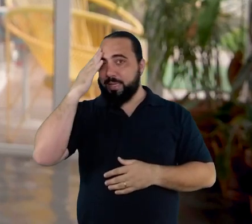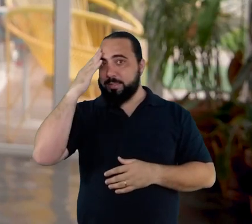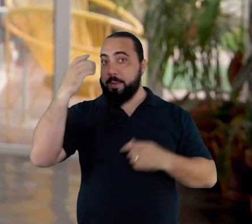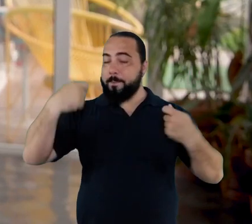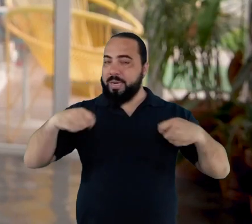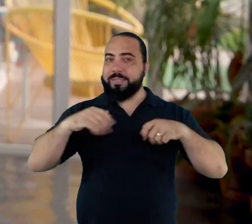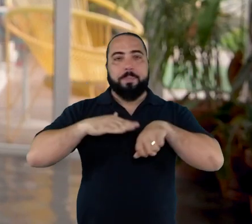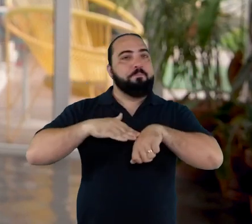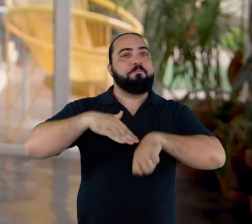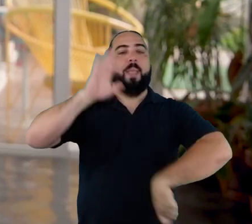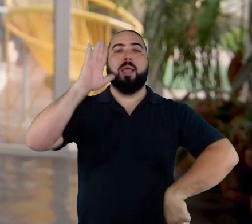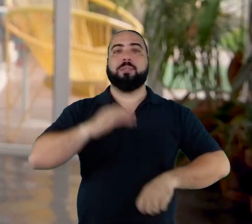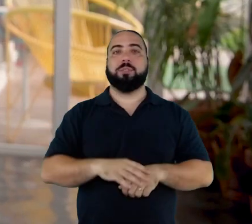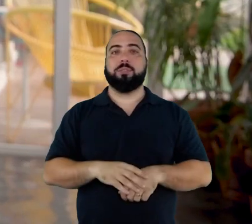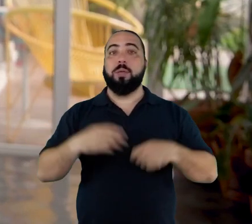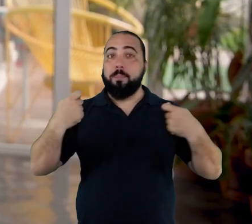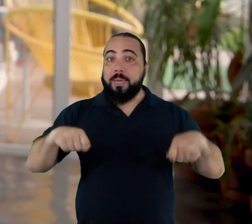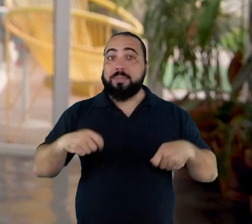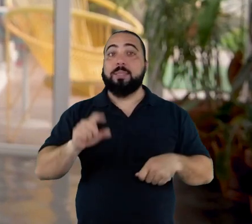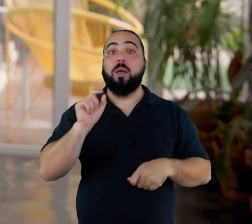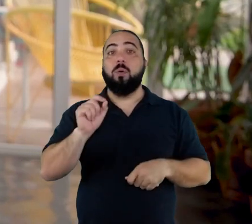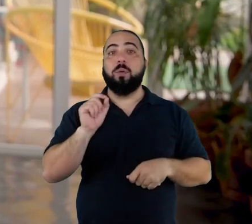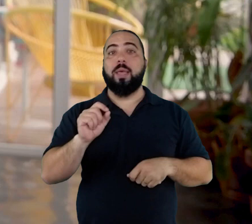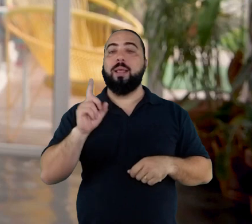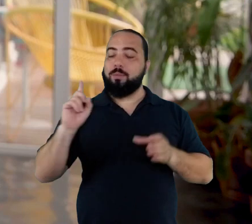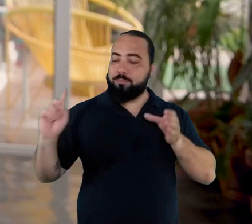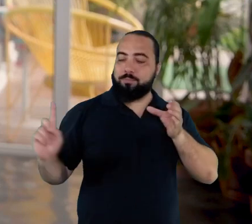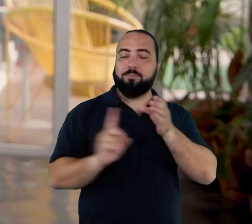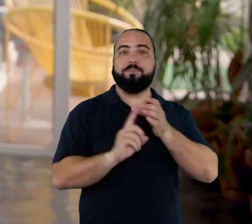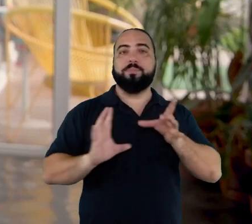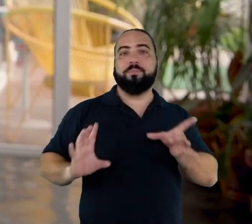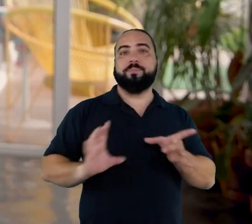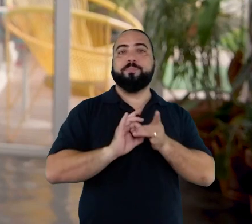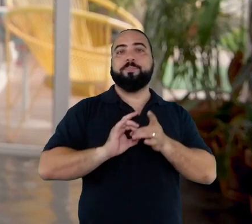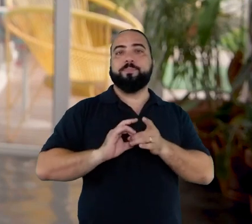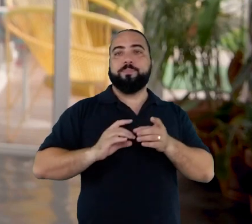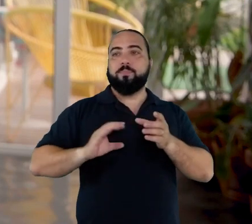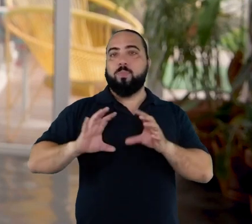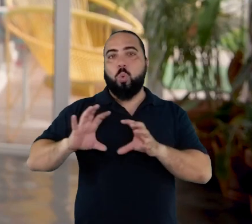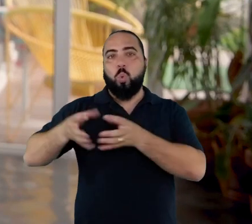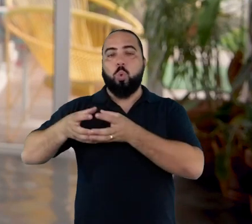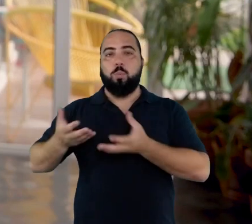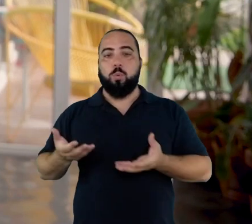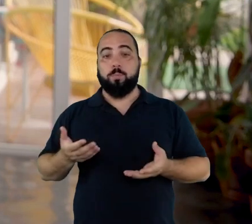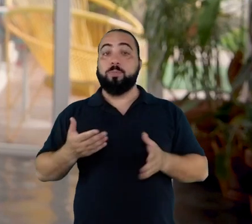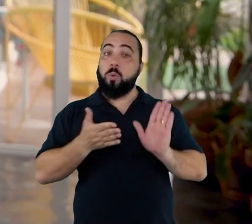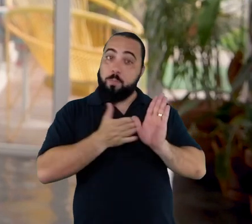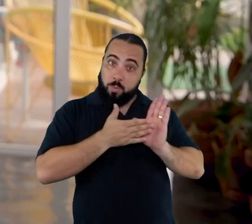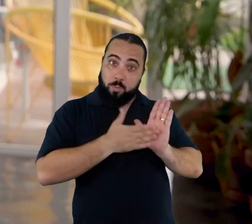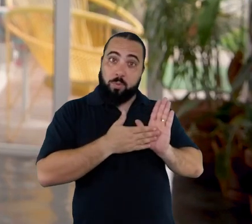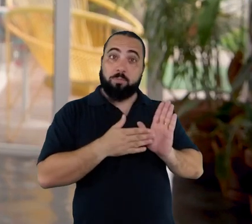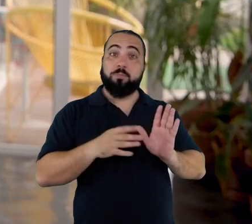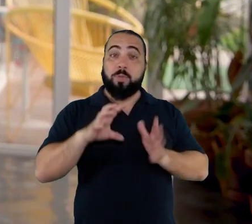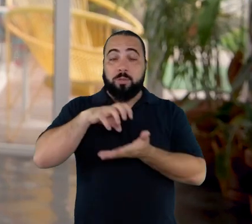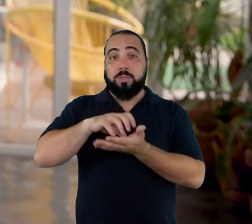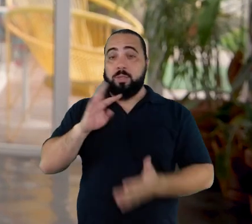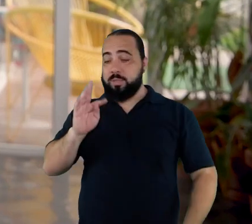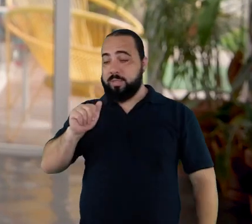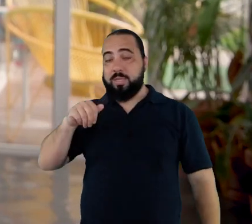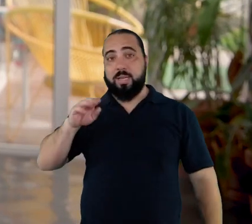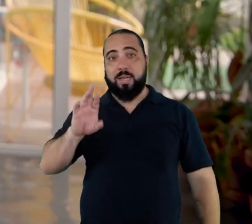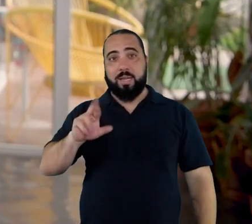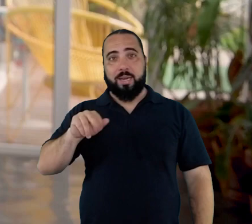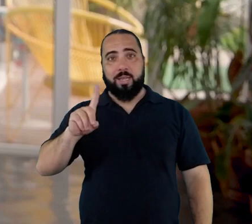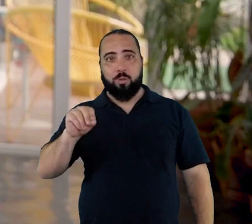gente precisa ir além. Na Casa Mariana. A gente tem que engajar a comunidade. Então a gente propôs ao CIEP Tancredo Neves realizar